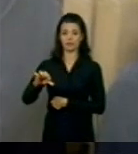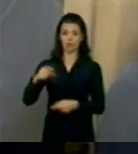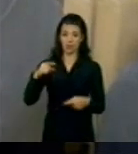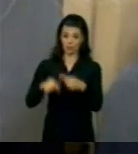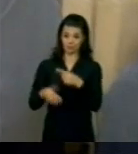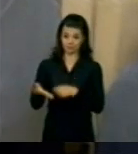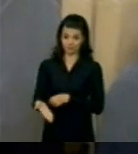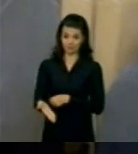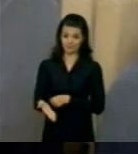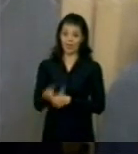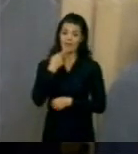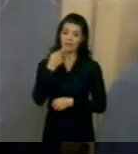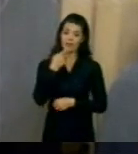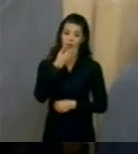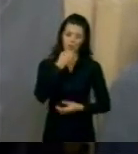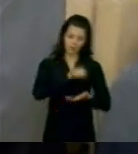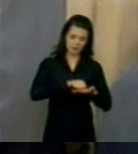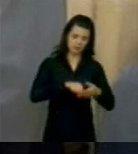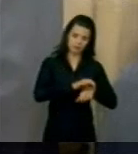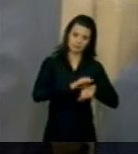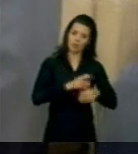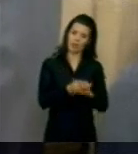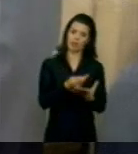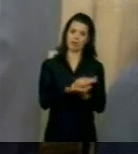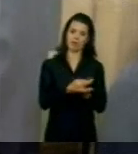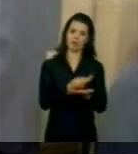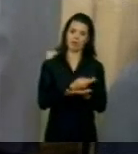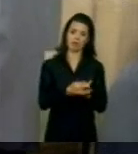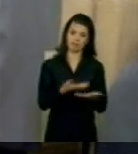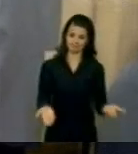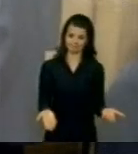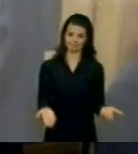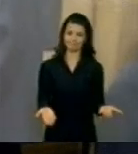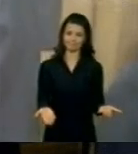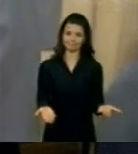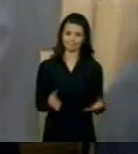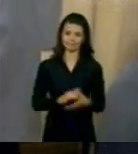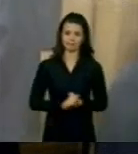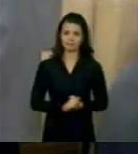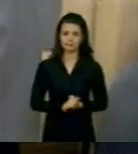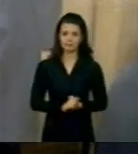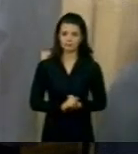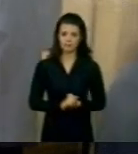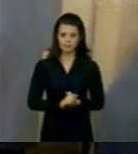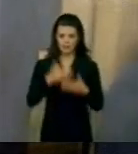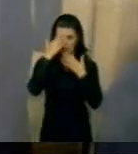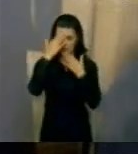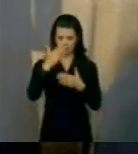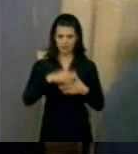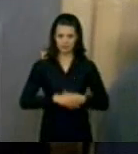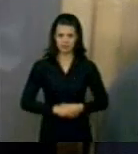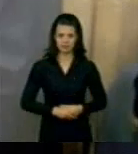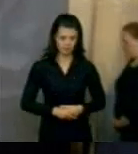Constituinte de 88 errou e que certos estavam aqueles que outorgaram a Carta de 1969. Muito